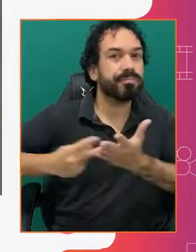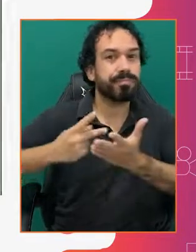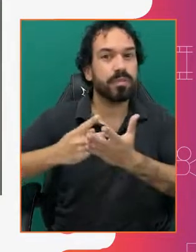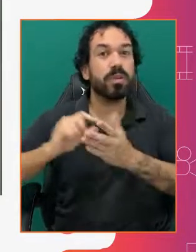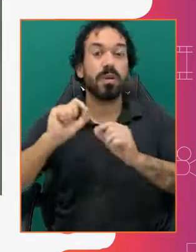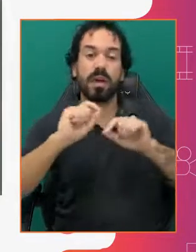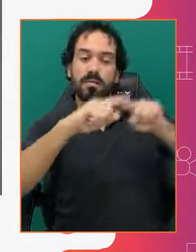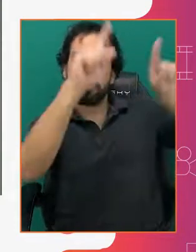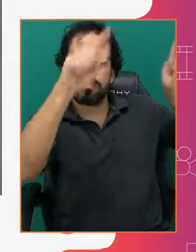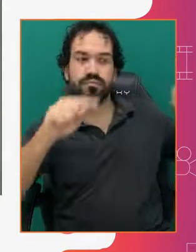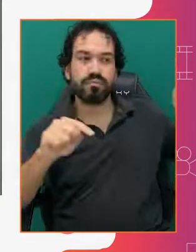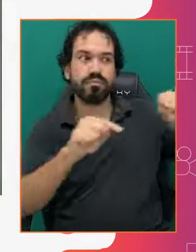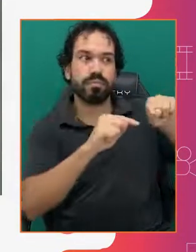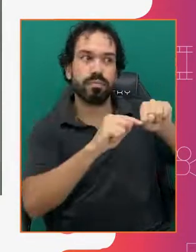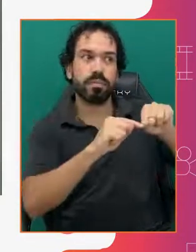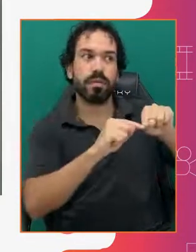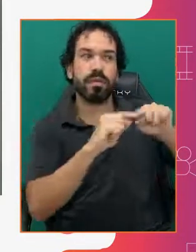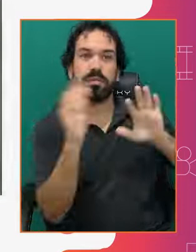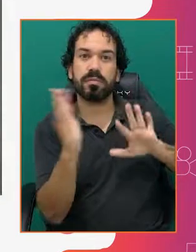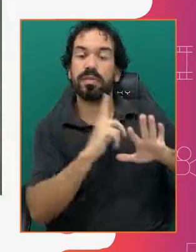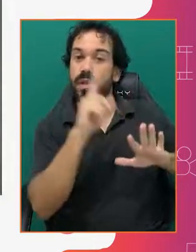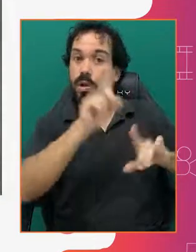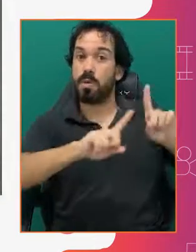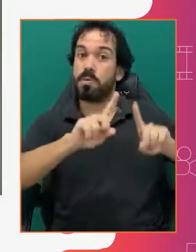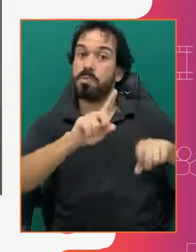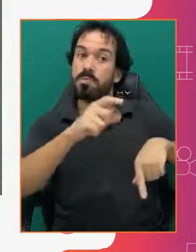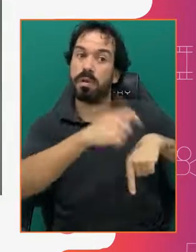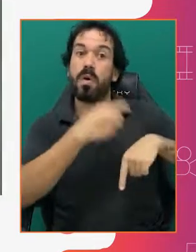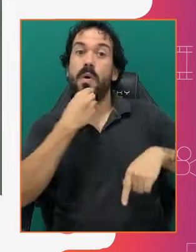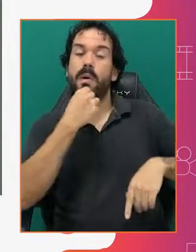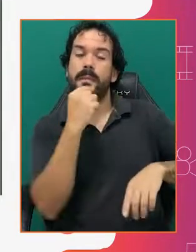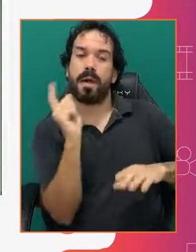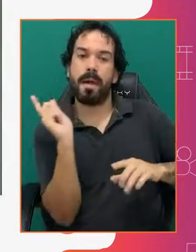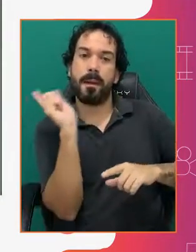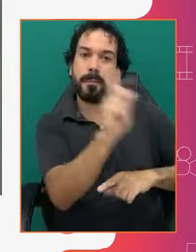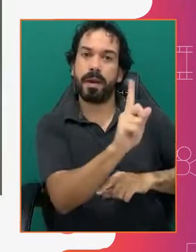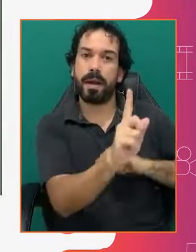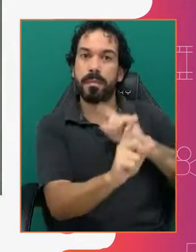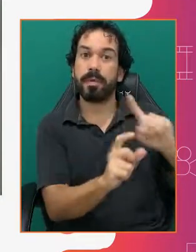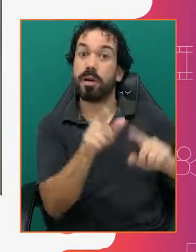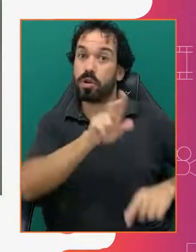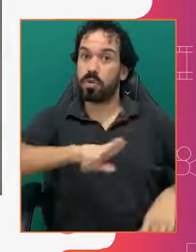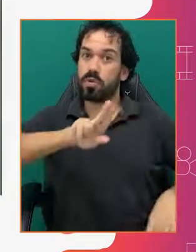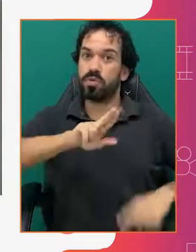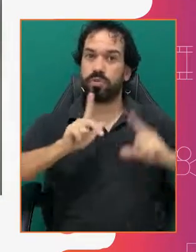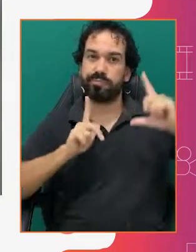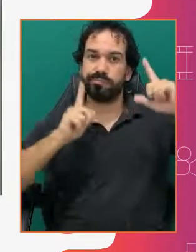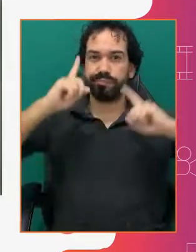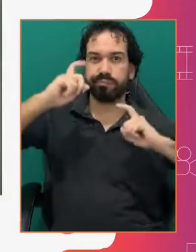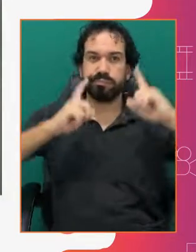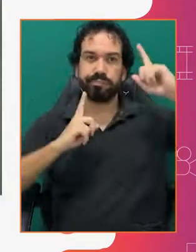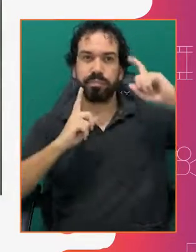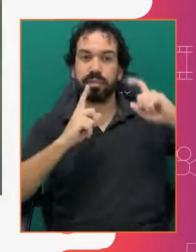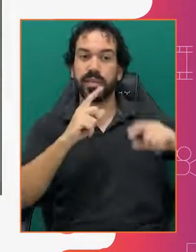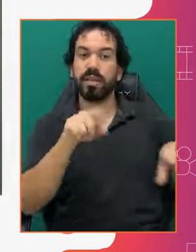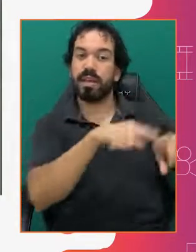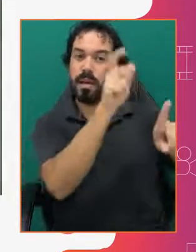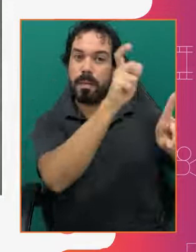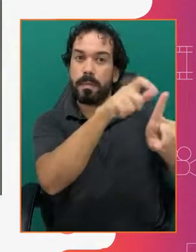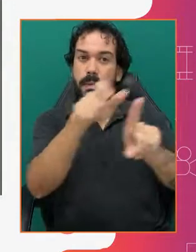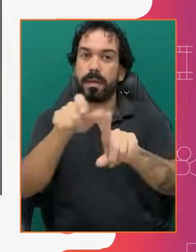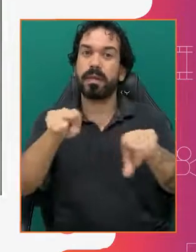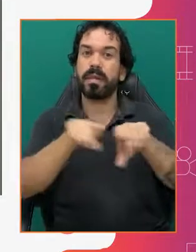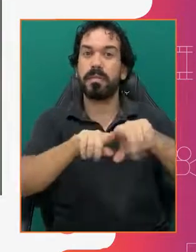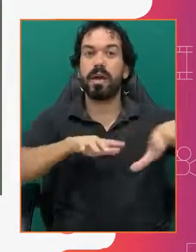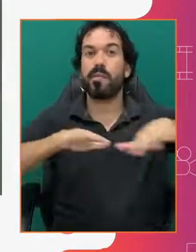numa lousa e algumas cenas do artista. Ele explorou as expressões faciais dos personagens e